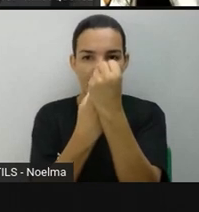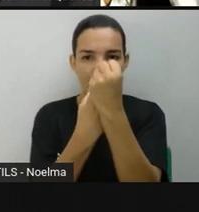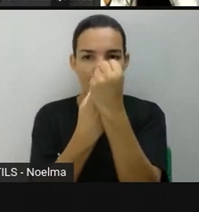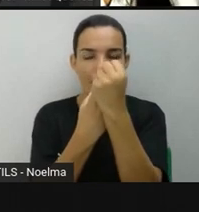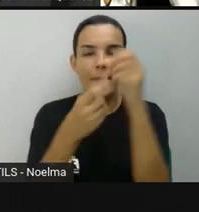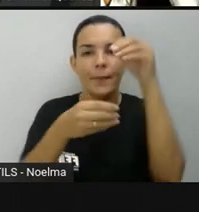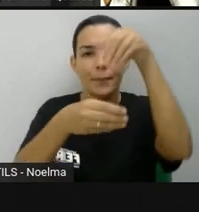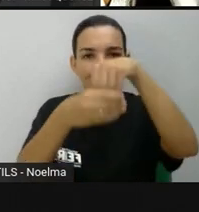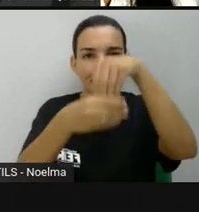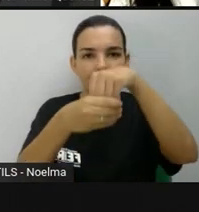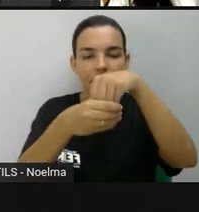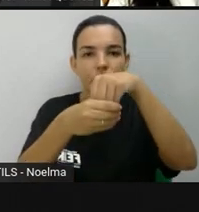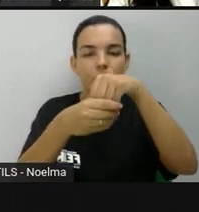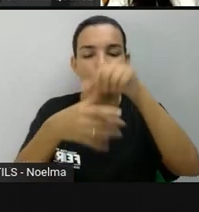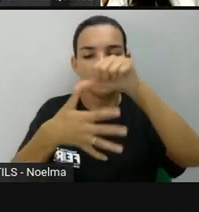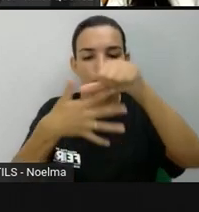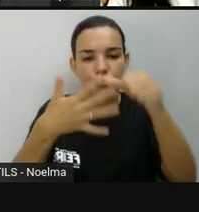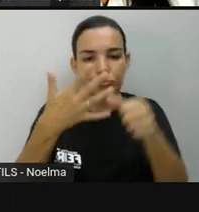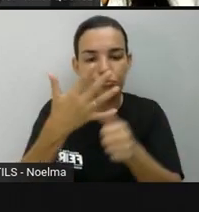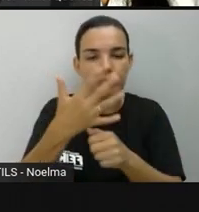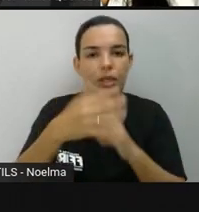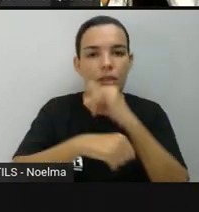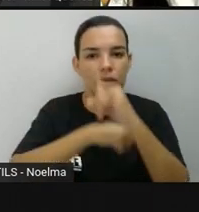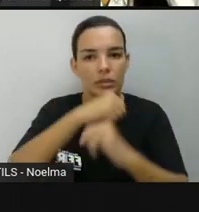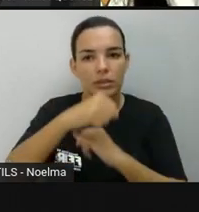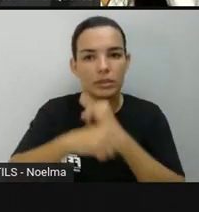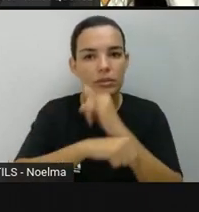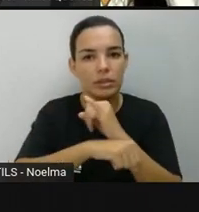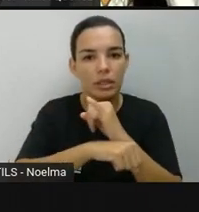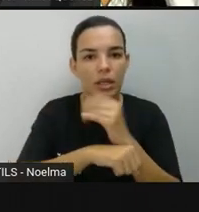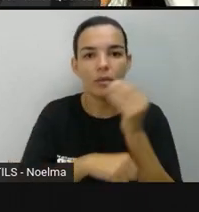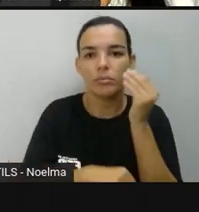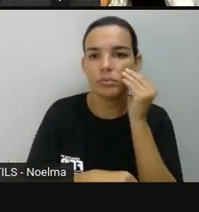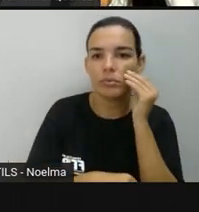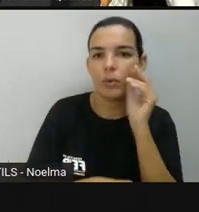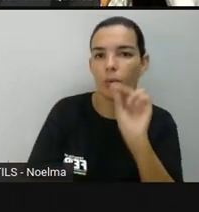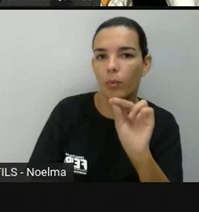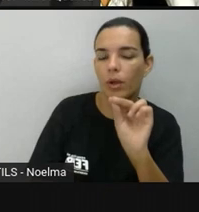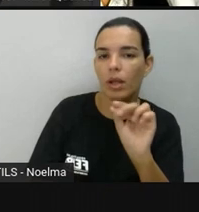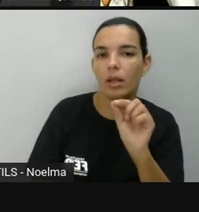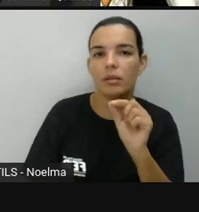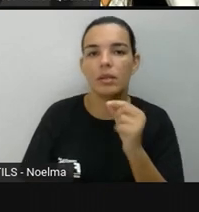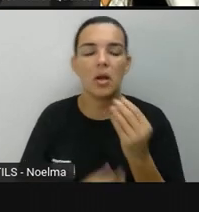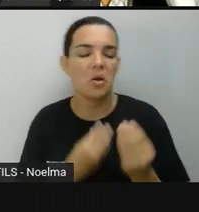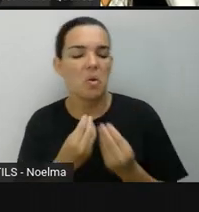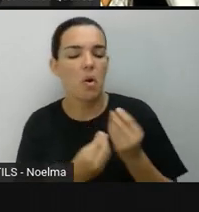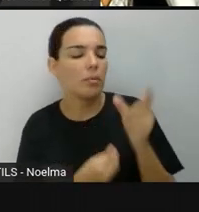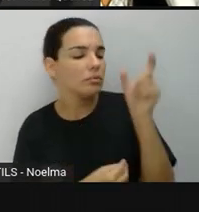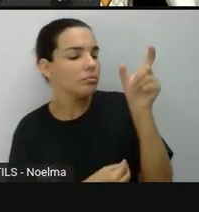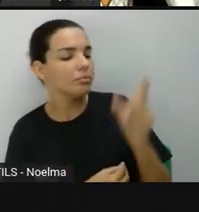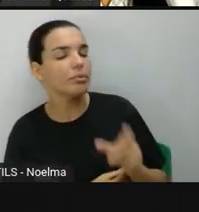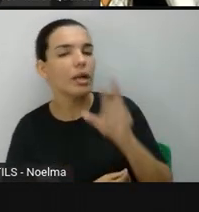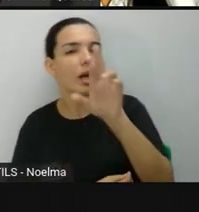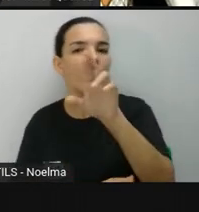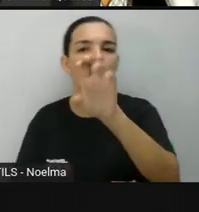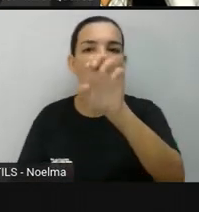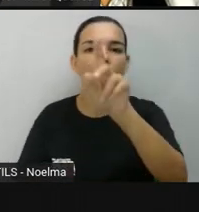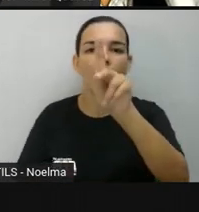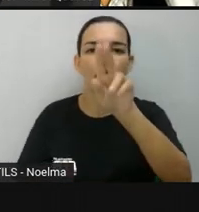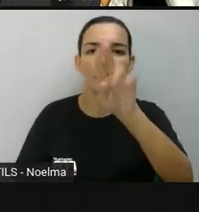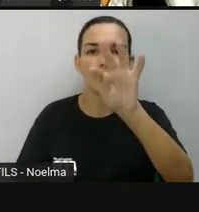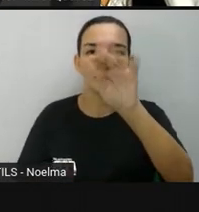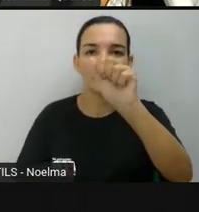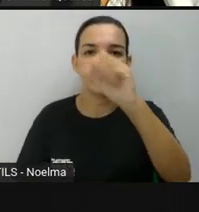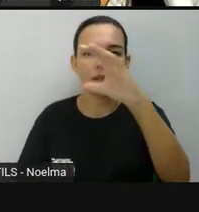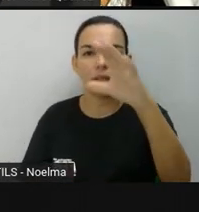vamos ver questões em relação à reputação. das pessoas, por isso que a gente tem que tomar cuidado, muito